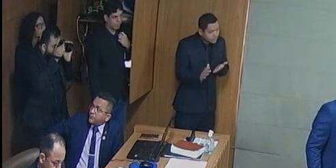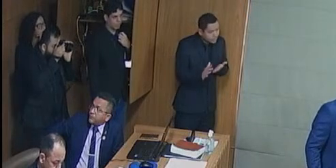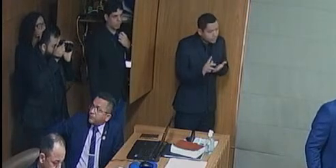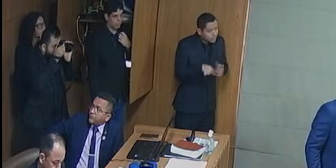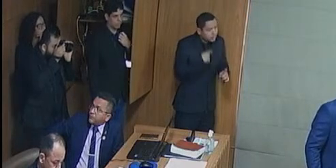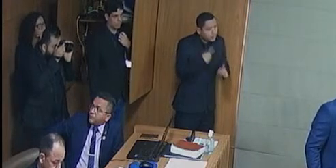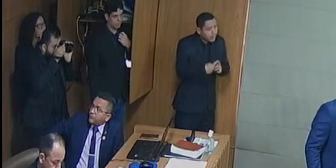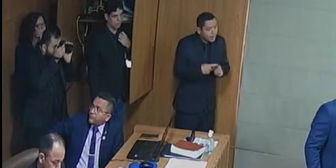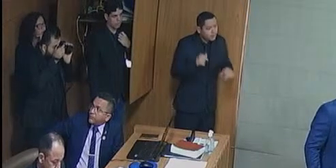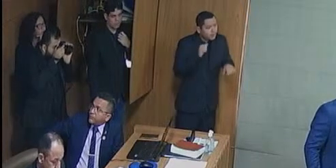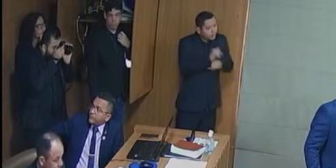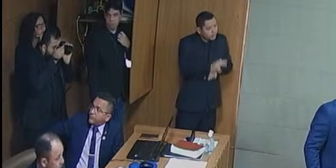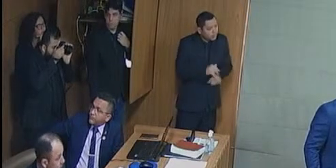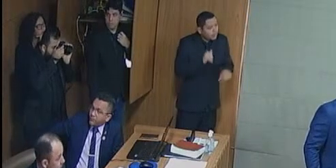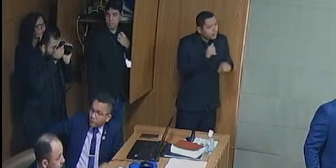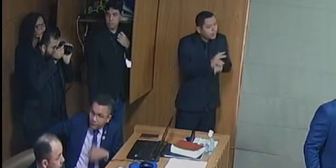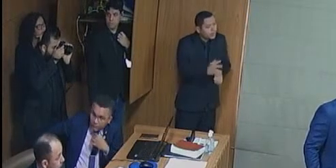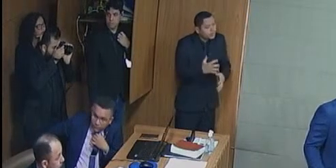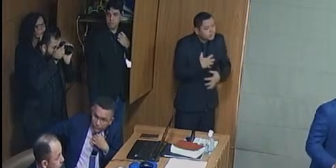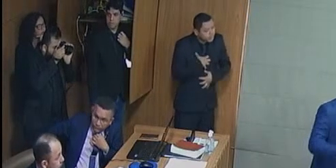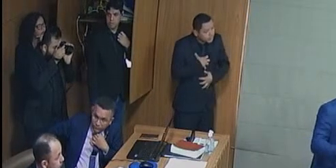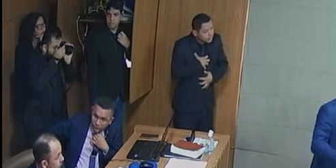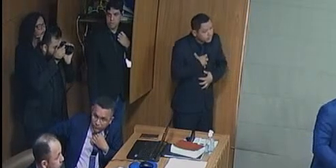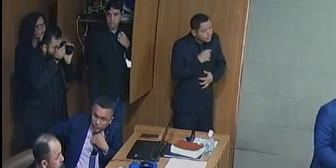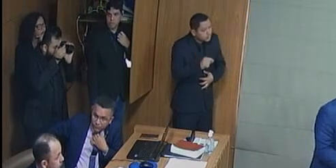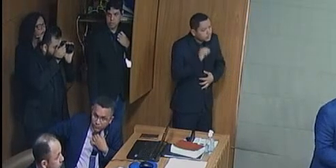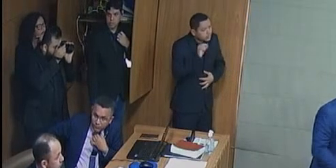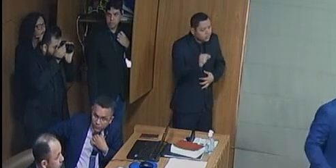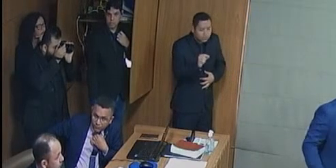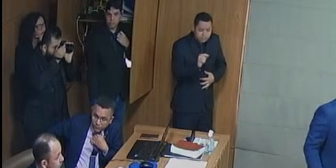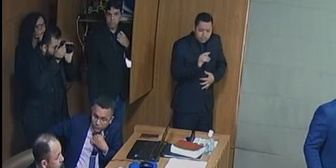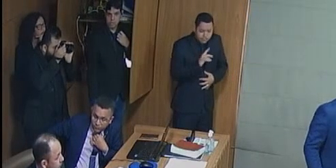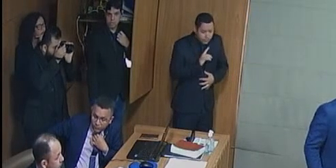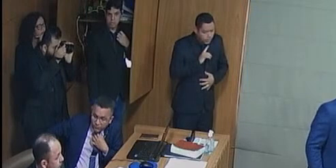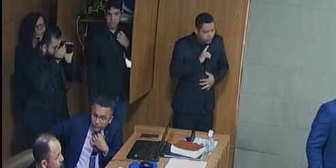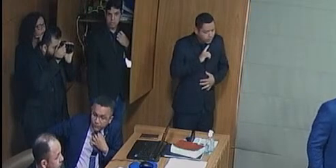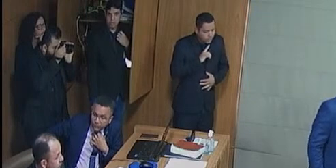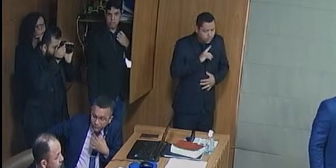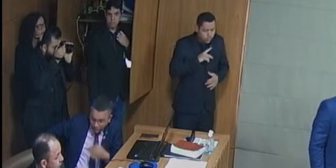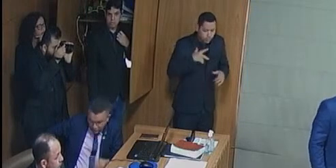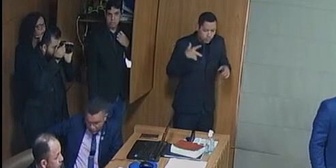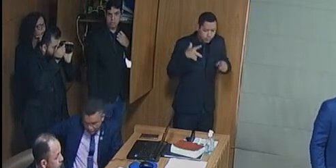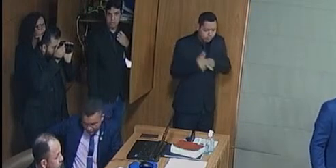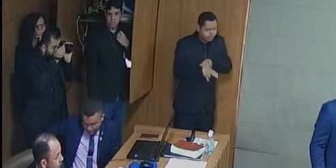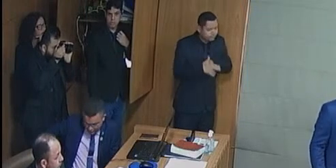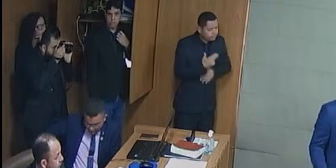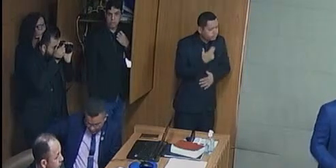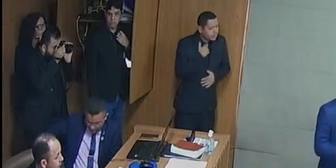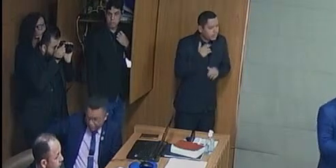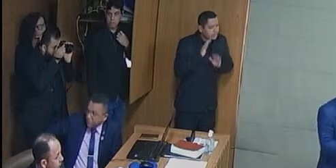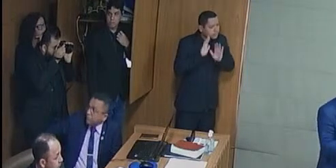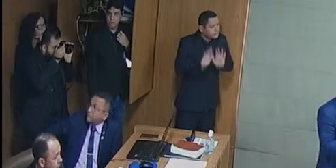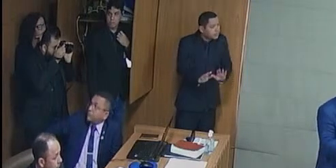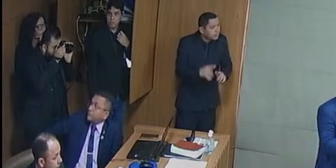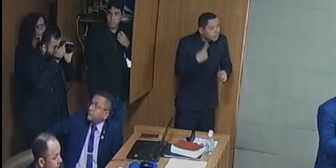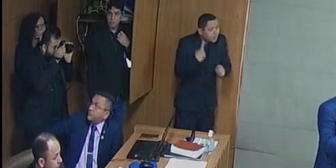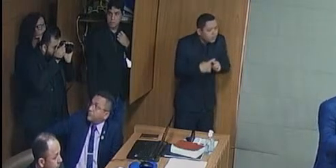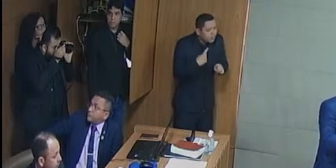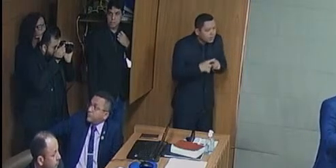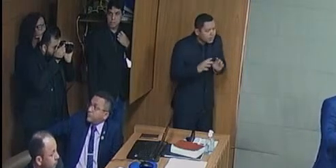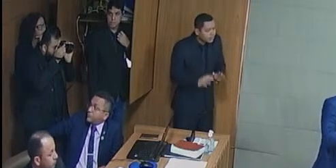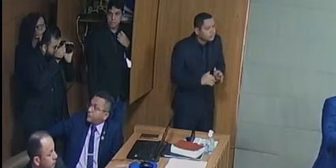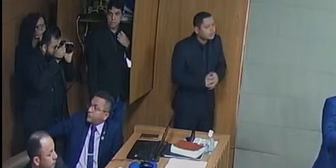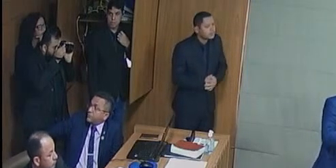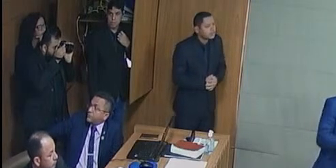mais cargos foi o momento que eu dei o impedimento falei que não teria mas como avançar dentro essas circunstâncias